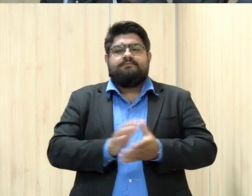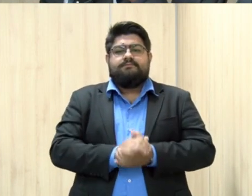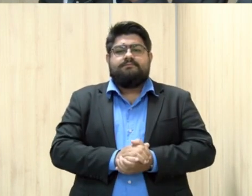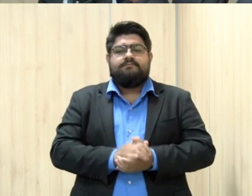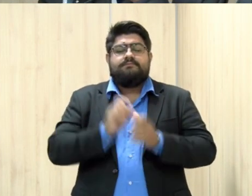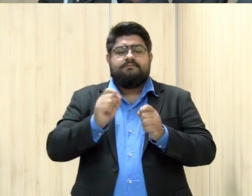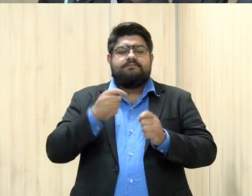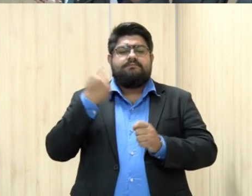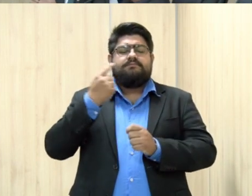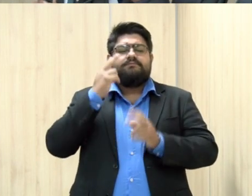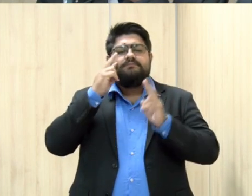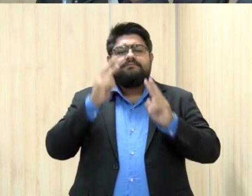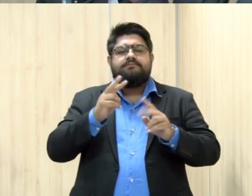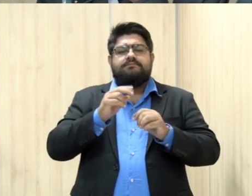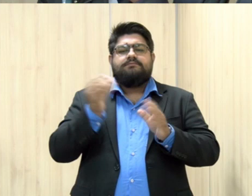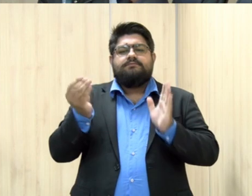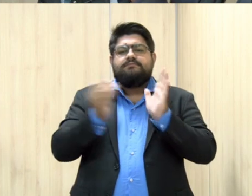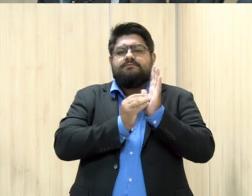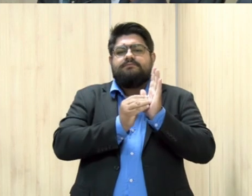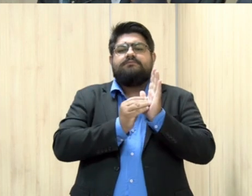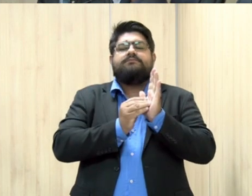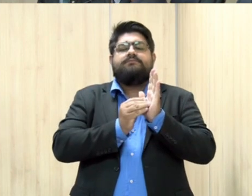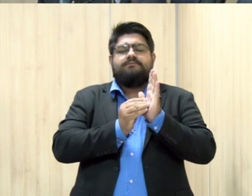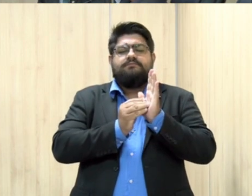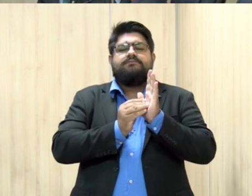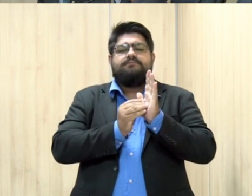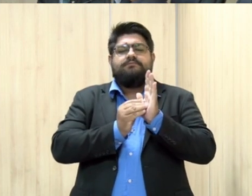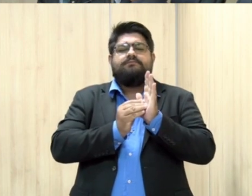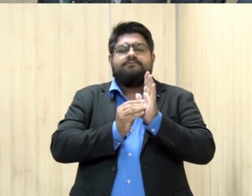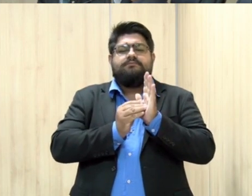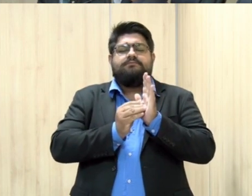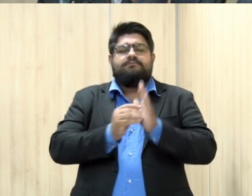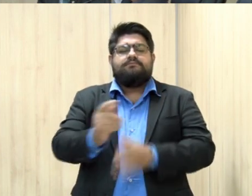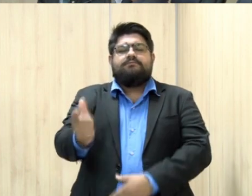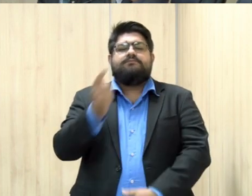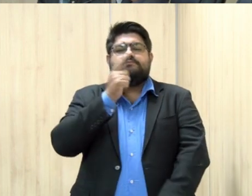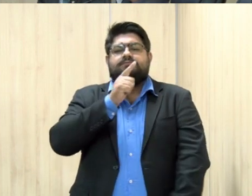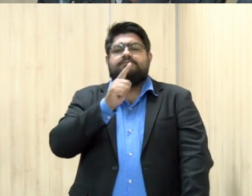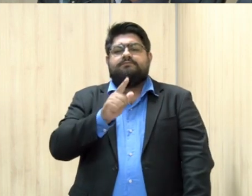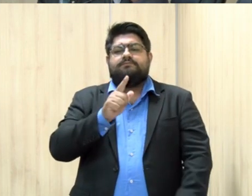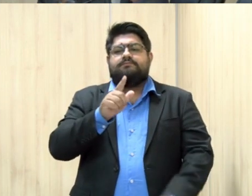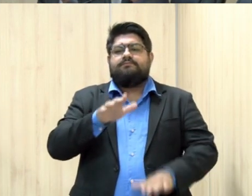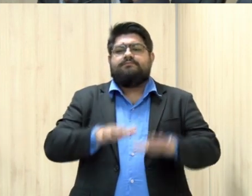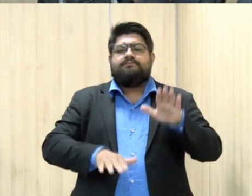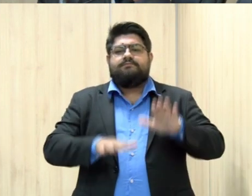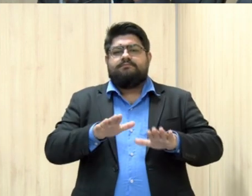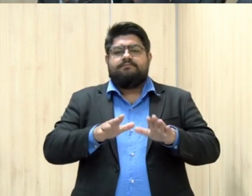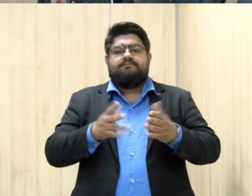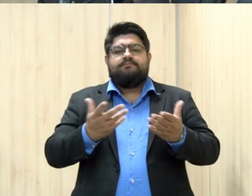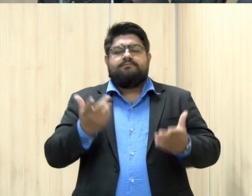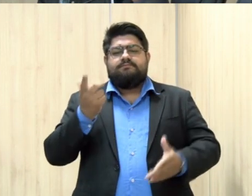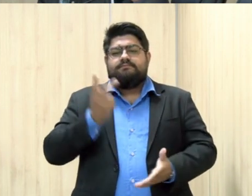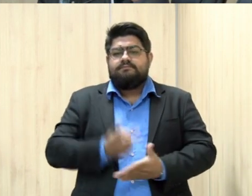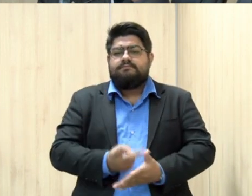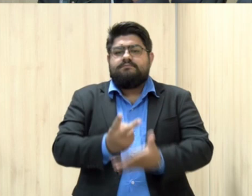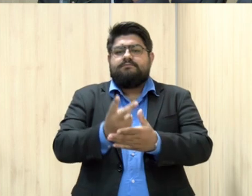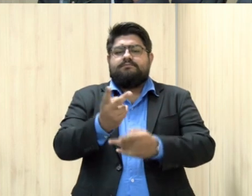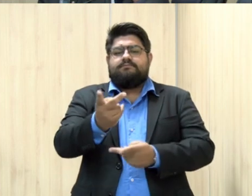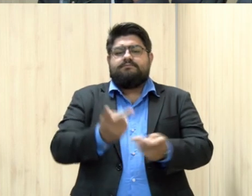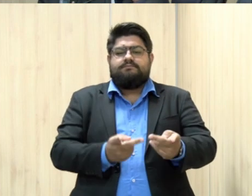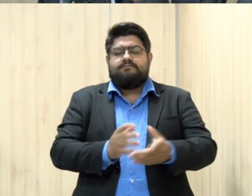que nós observamos e colocamos para que a gente pudesse de repente a matéria caminhar né